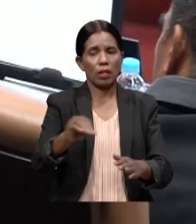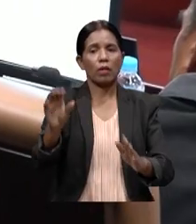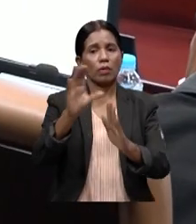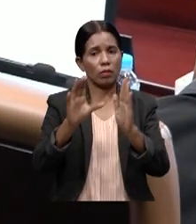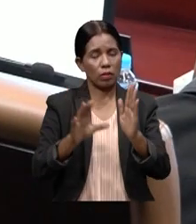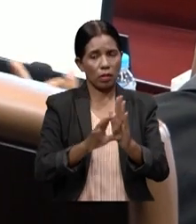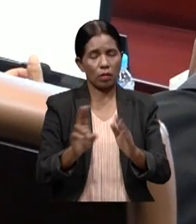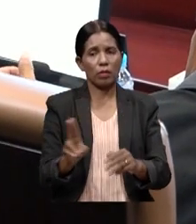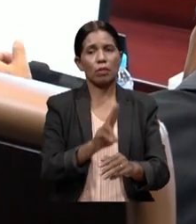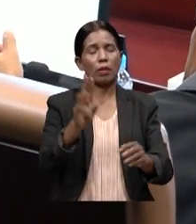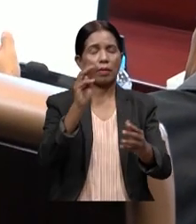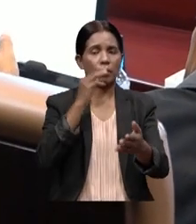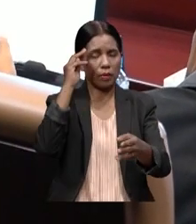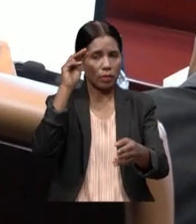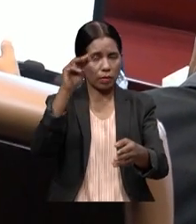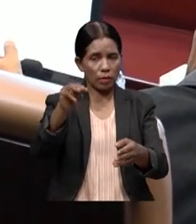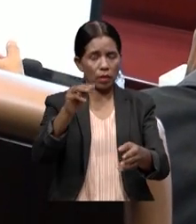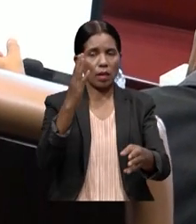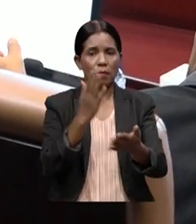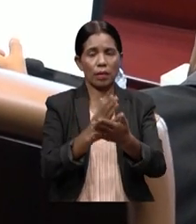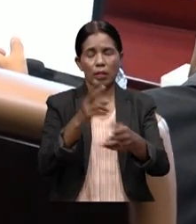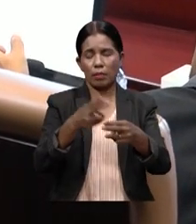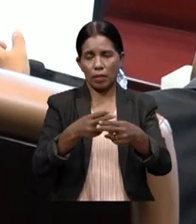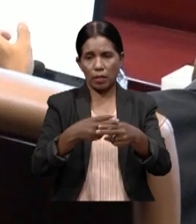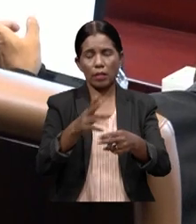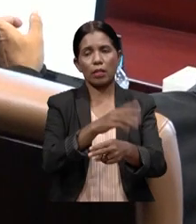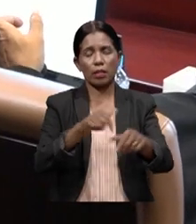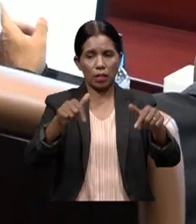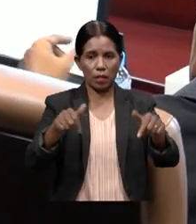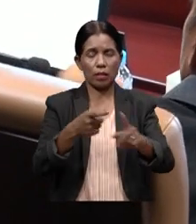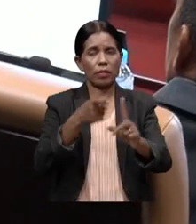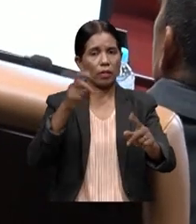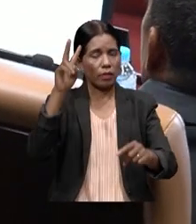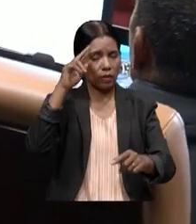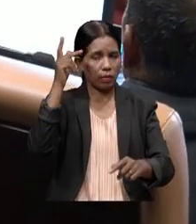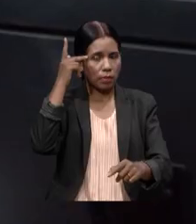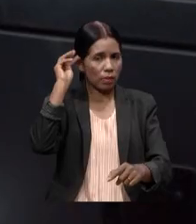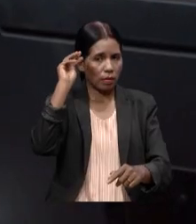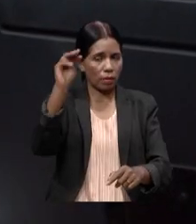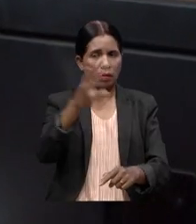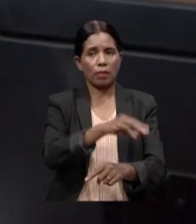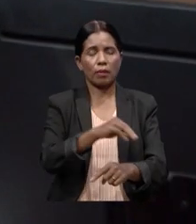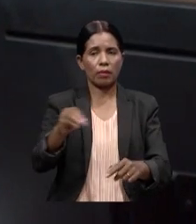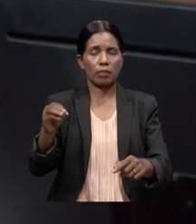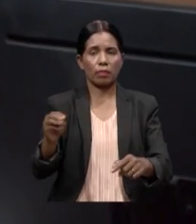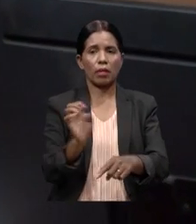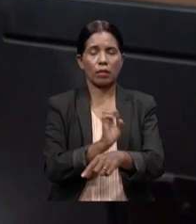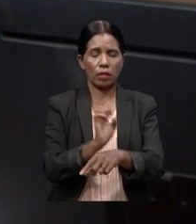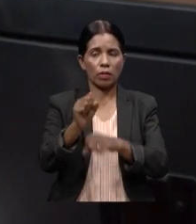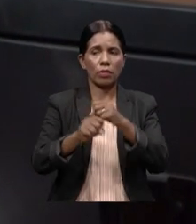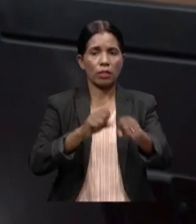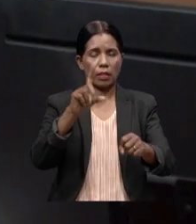unidad di mison konba risb Y A superviz husi vipr ministru na ministru kador astu